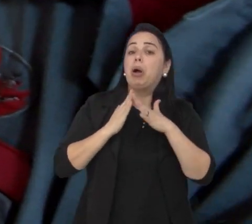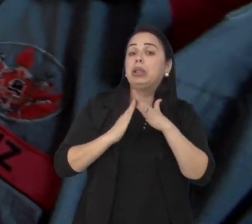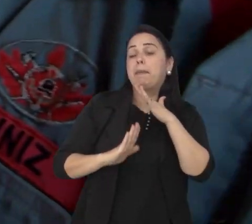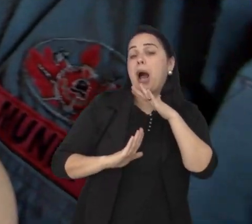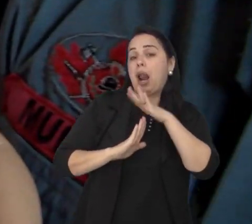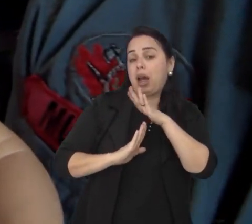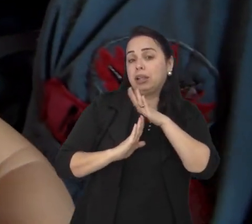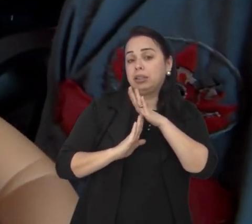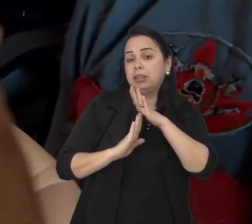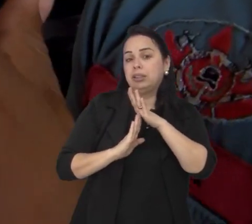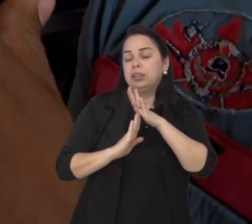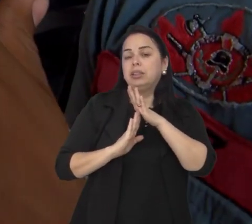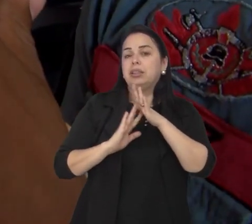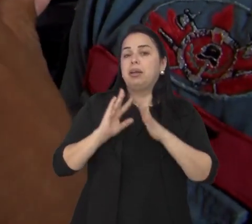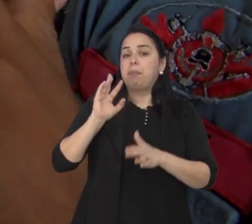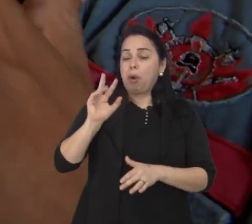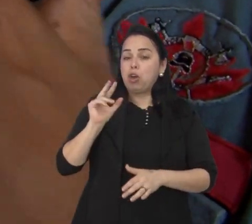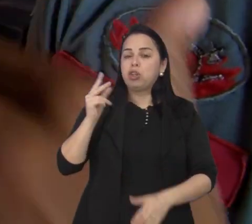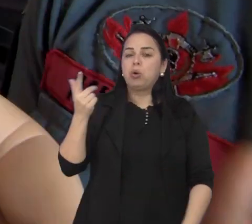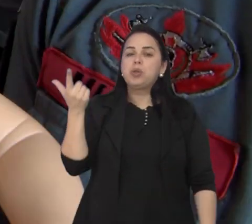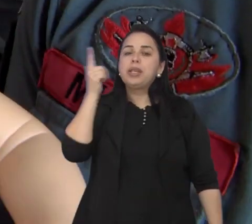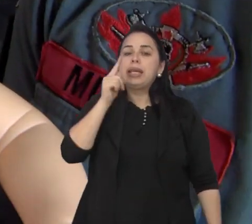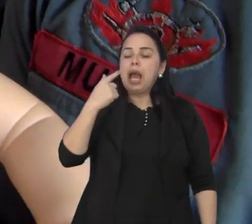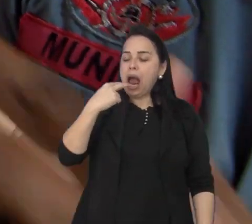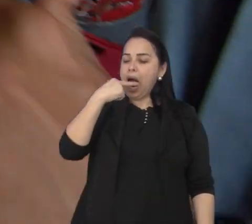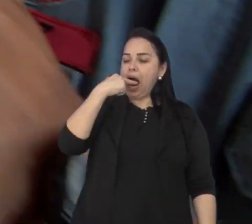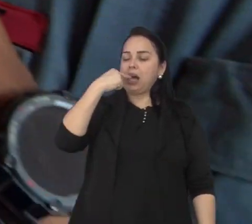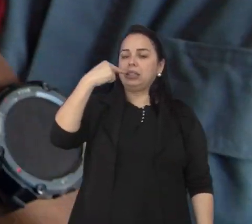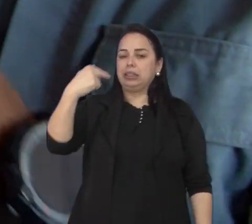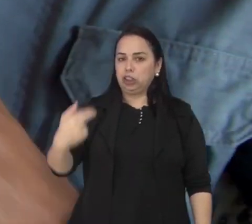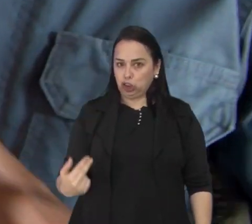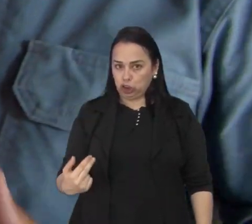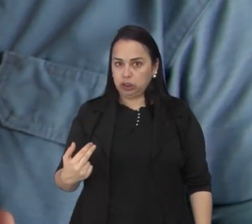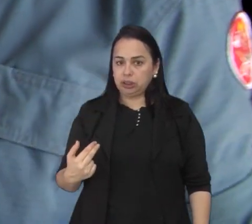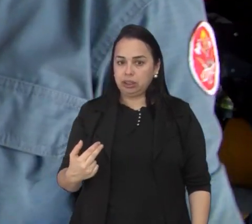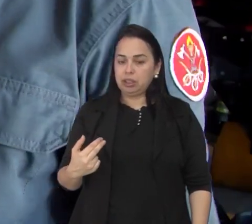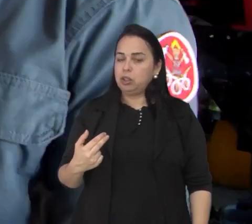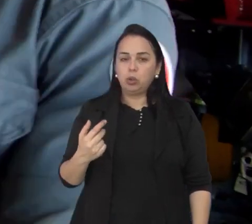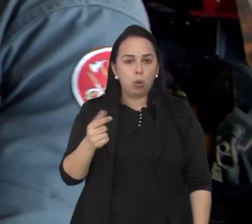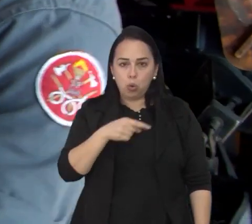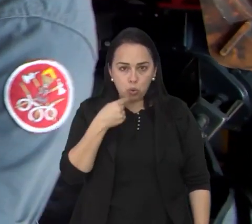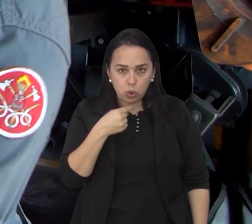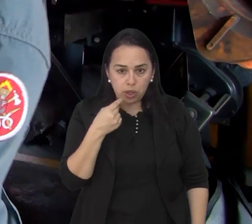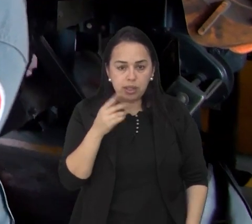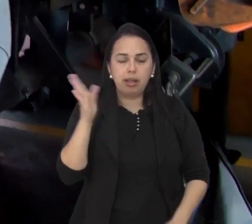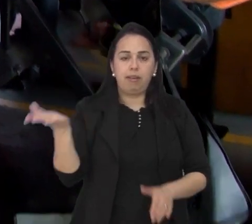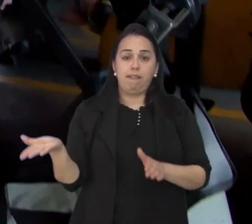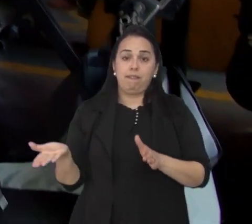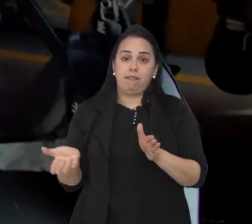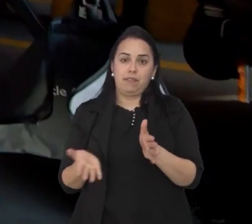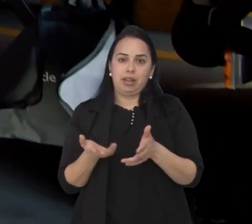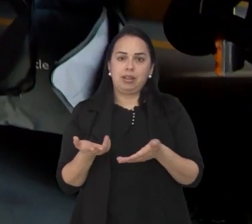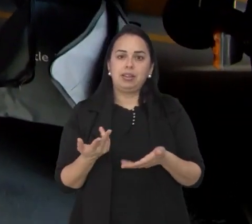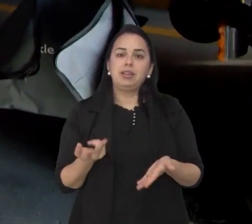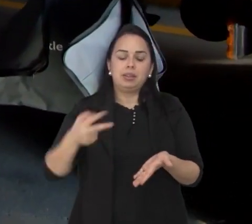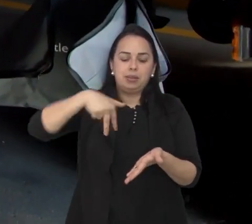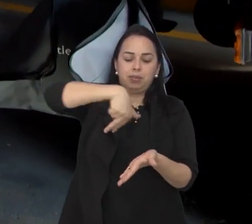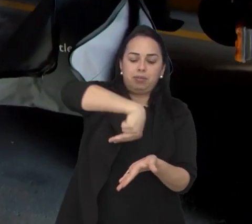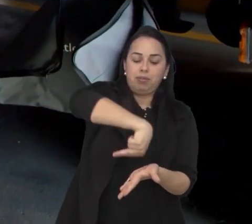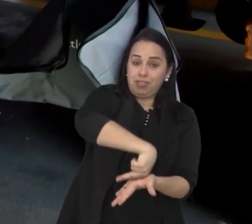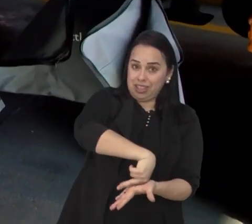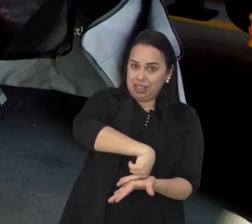obstrução das vias aéreas, havendo possibilidade de pinçar esse objeto, fazê-lo. Não havendo, vai posicionar essa